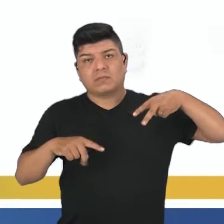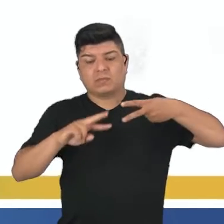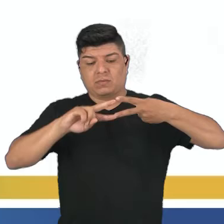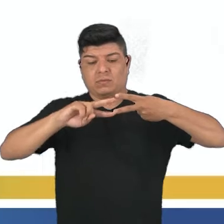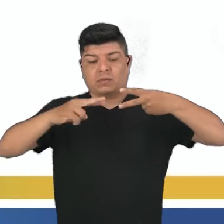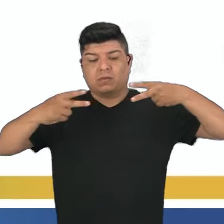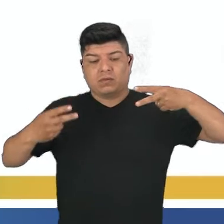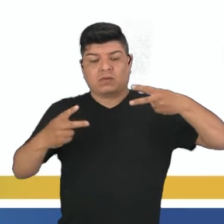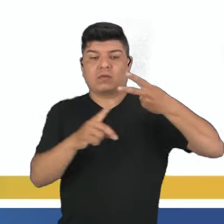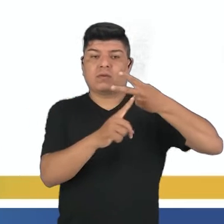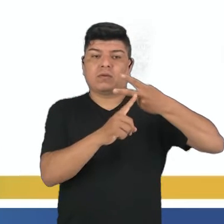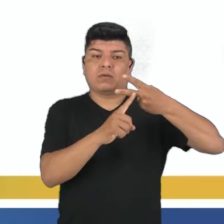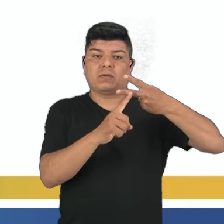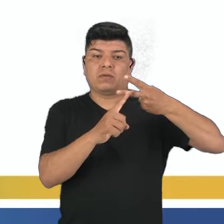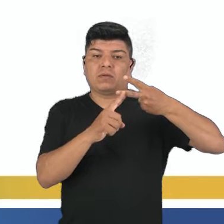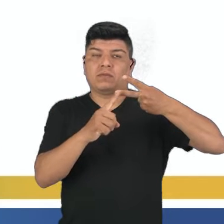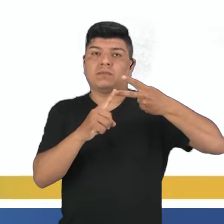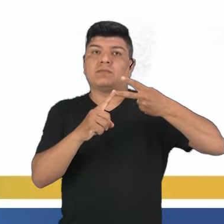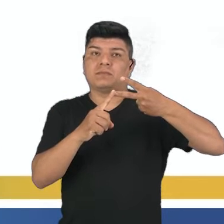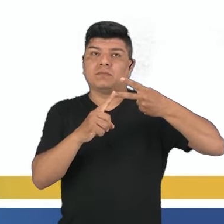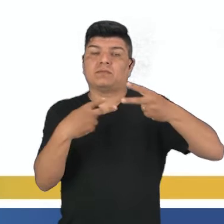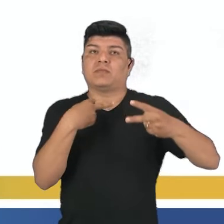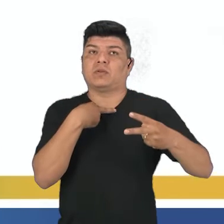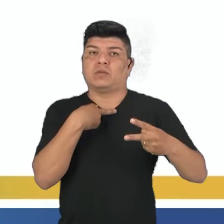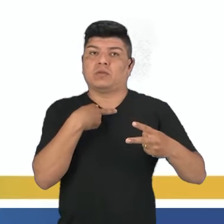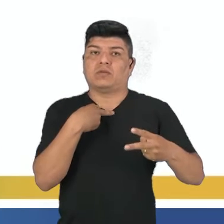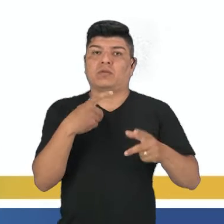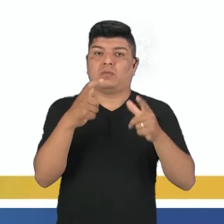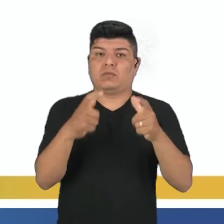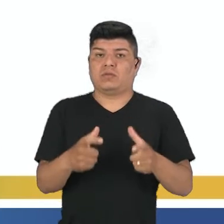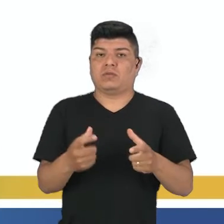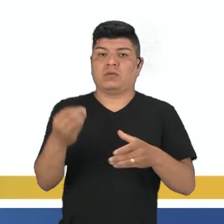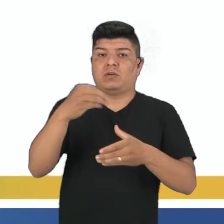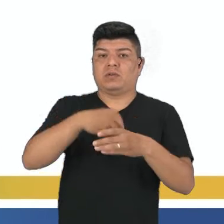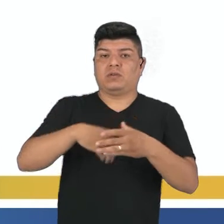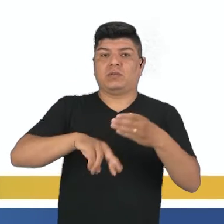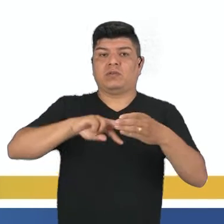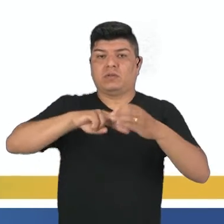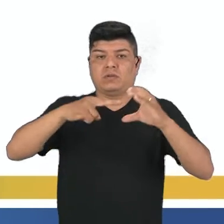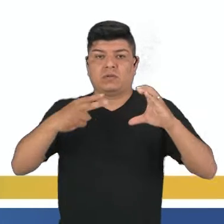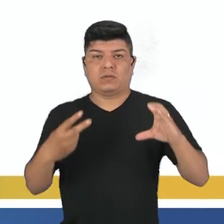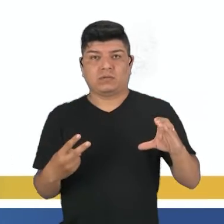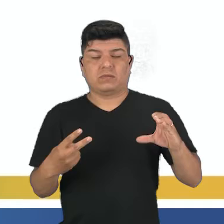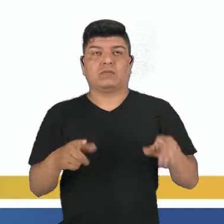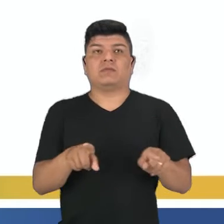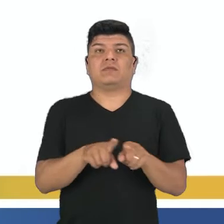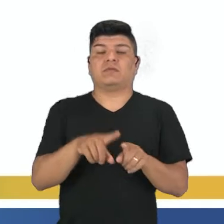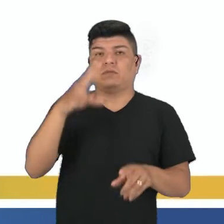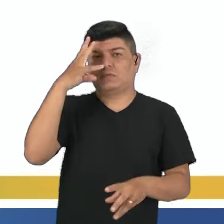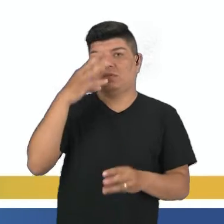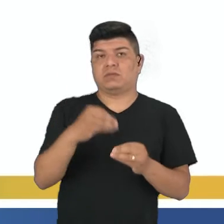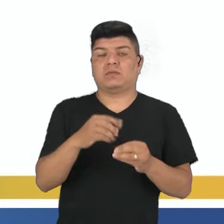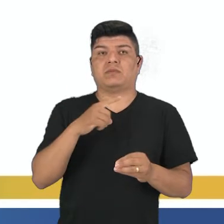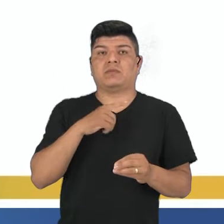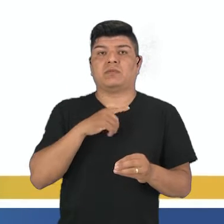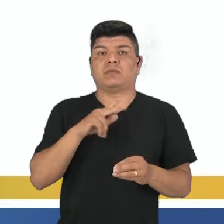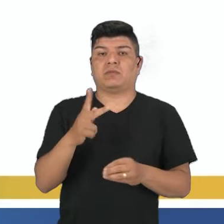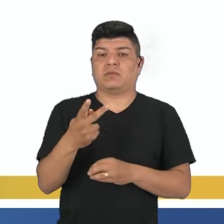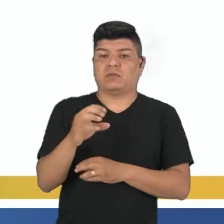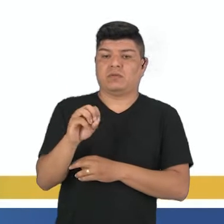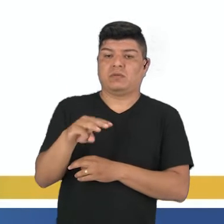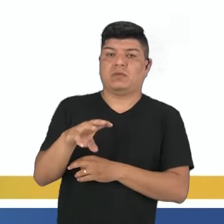são genes que ocupam o mesmo locus dentro do cromossomo. E nós sabemos que homólogos